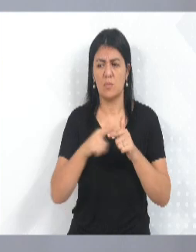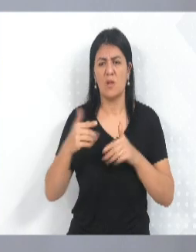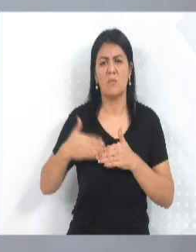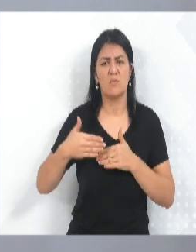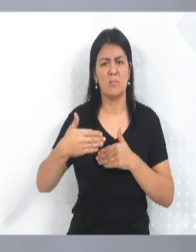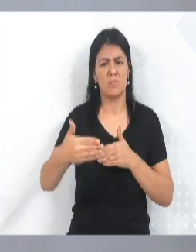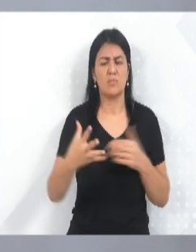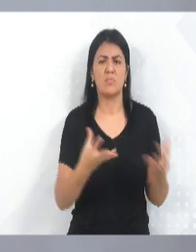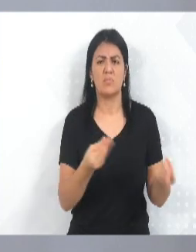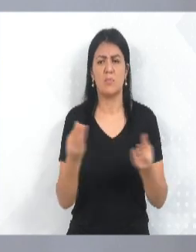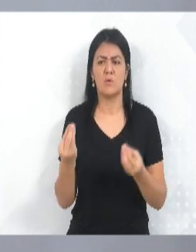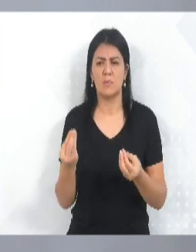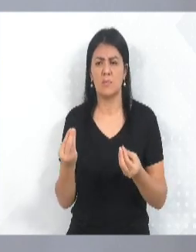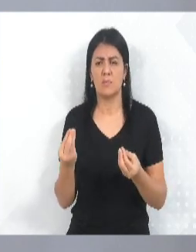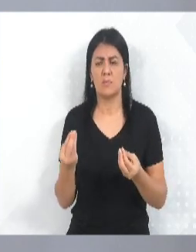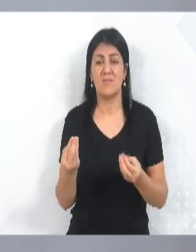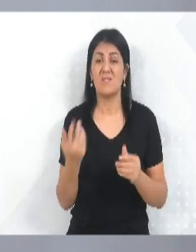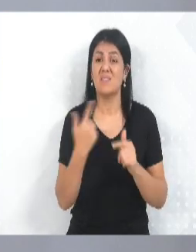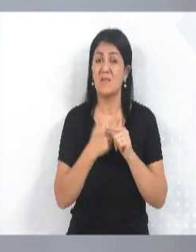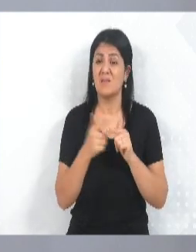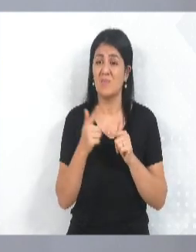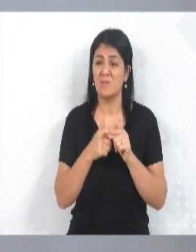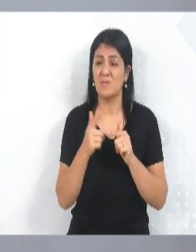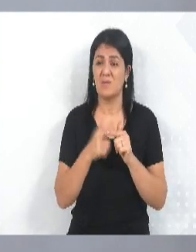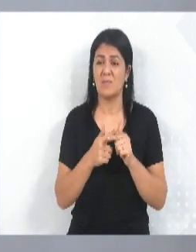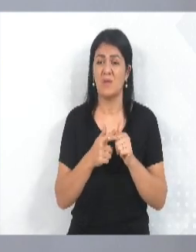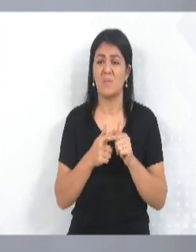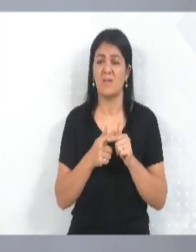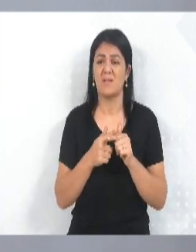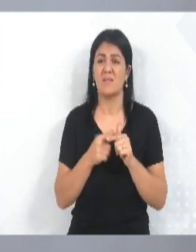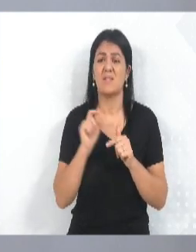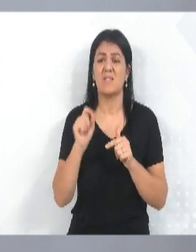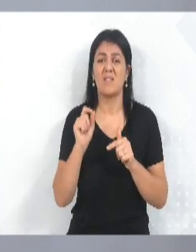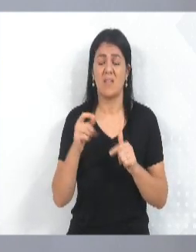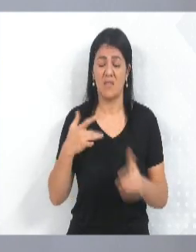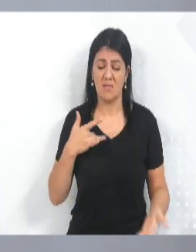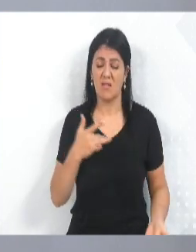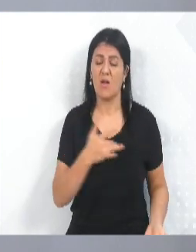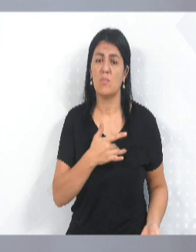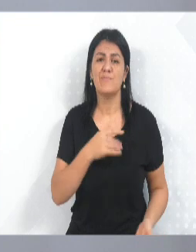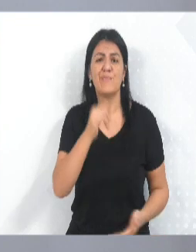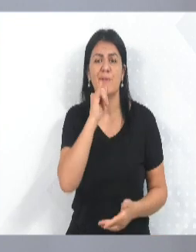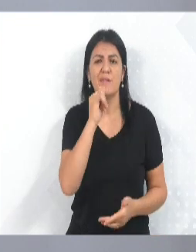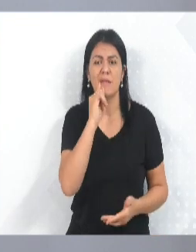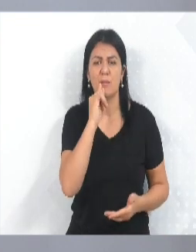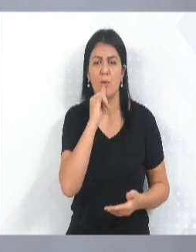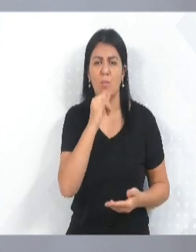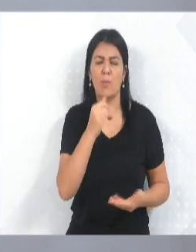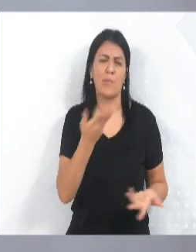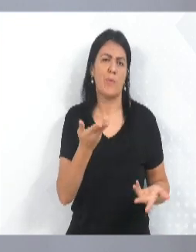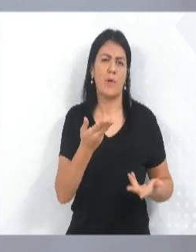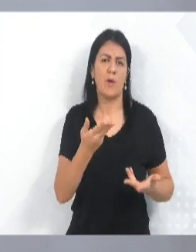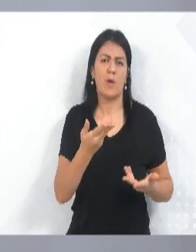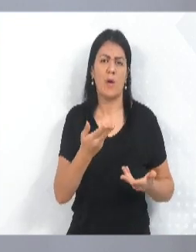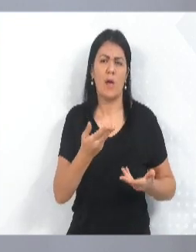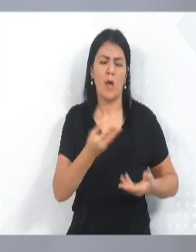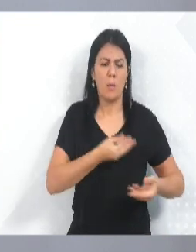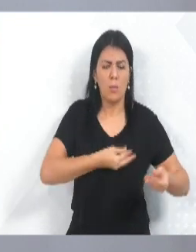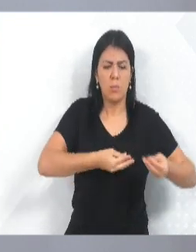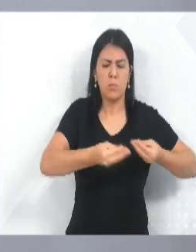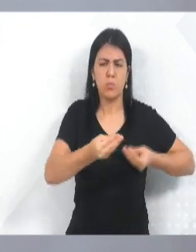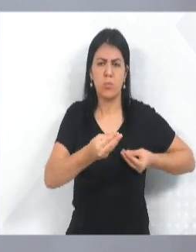frente e um problema que vai tá totalmente à saúde como por exemplo os transplantes pacientes